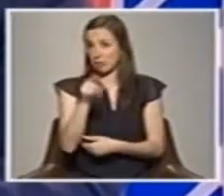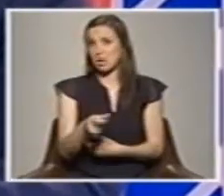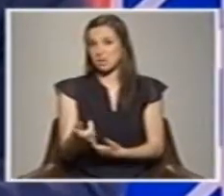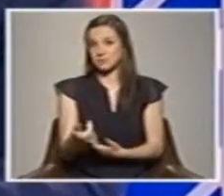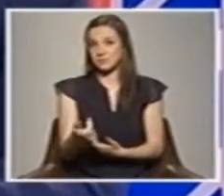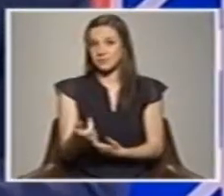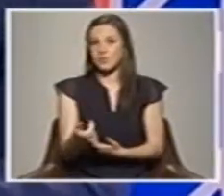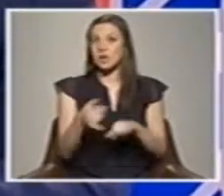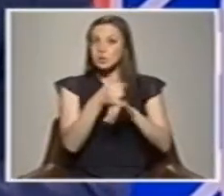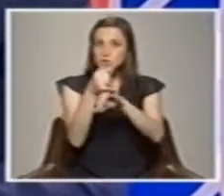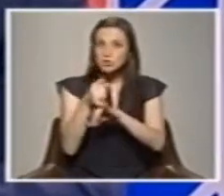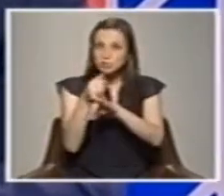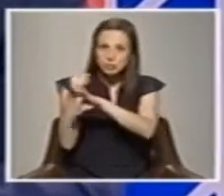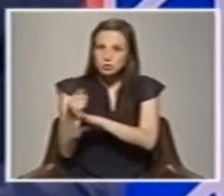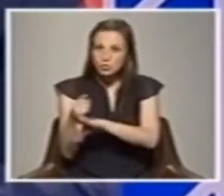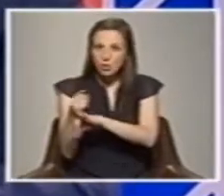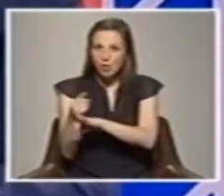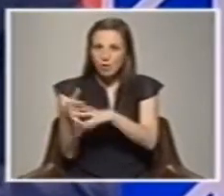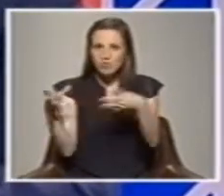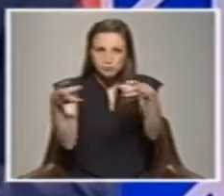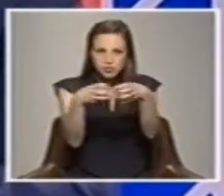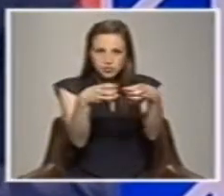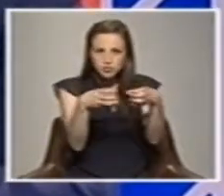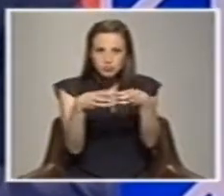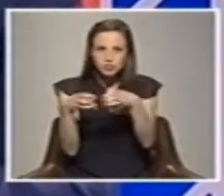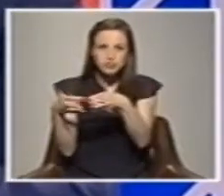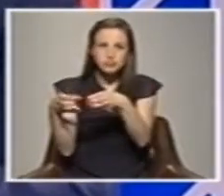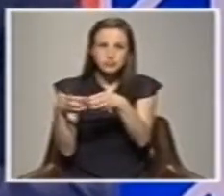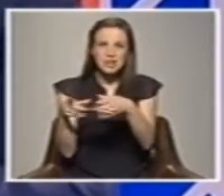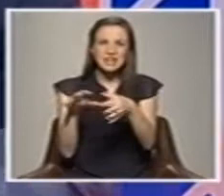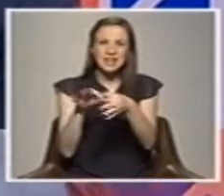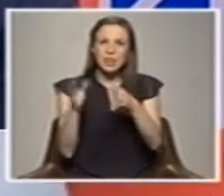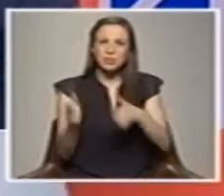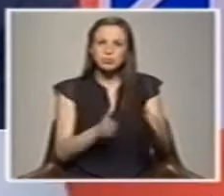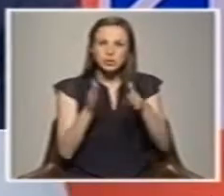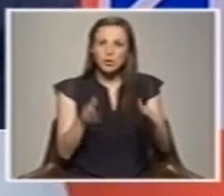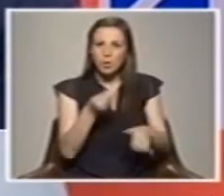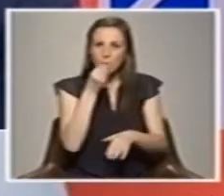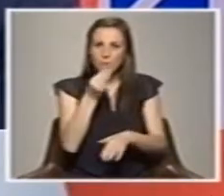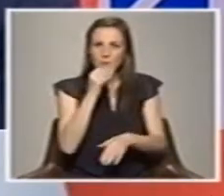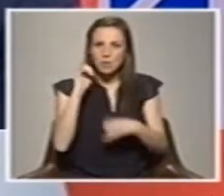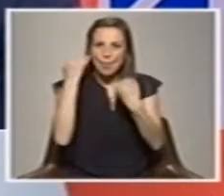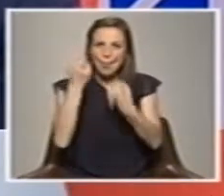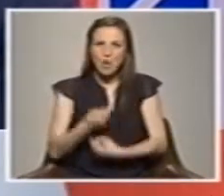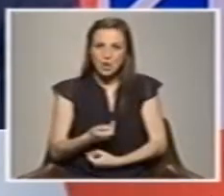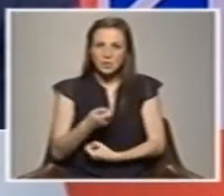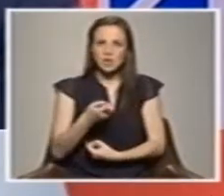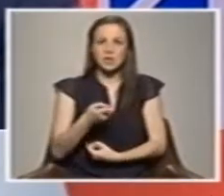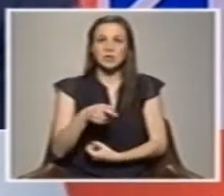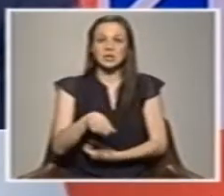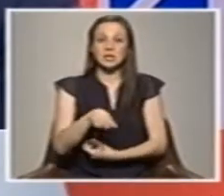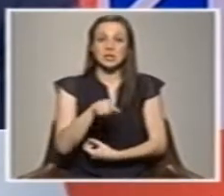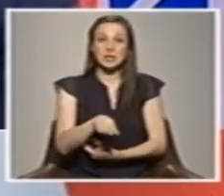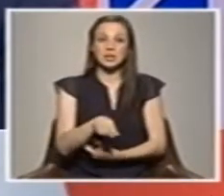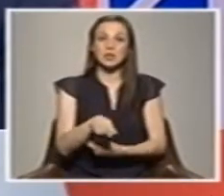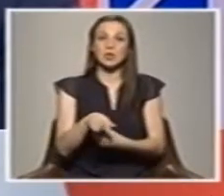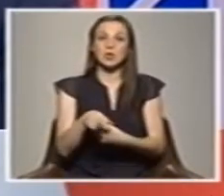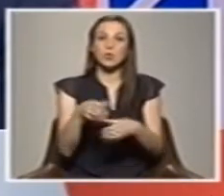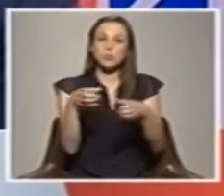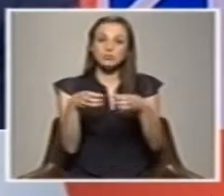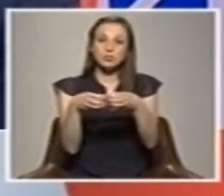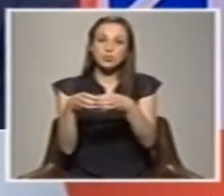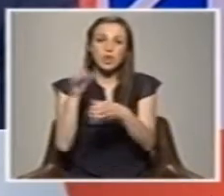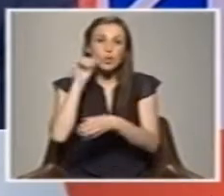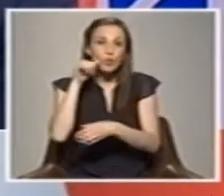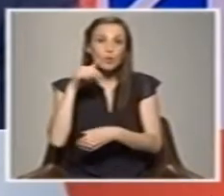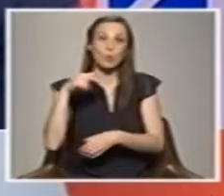outras associações que se dedicam à promoção dos produtos portugueses, da dieta mediterrânica, de um conjunto de ativos que a gastronomia e os vinhos